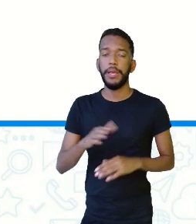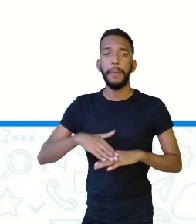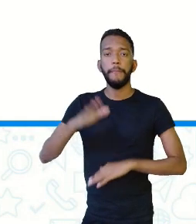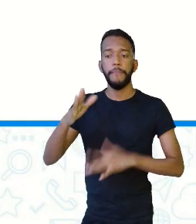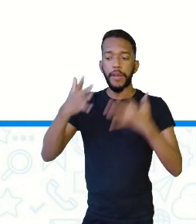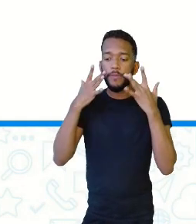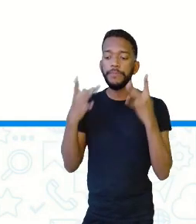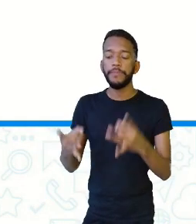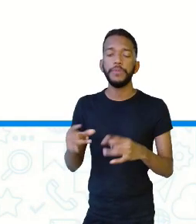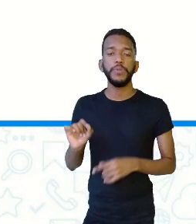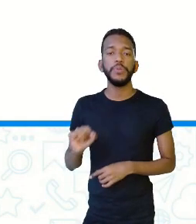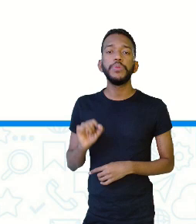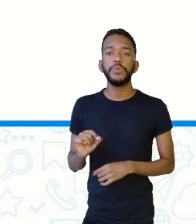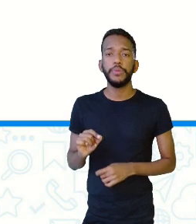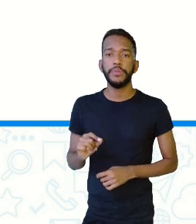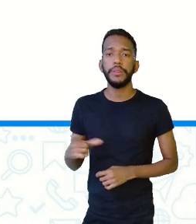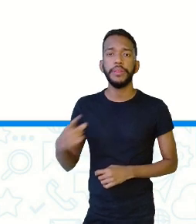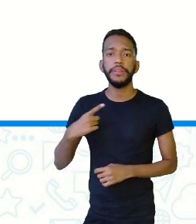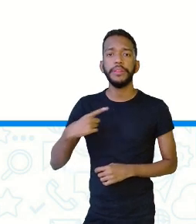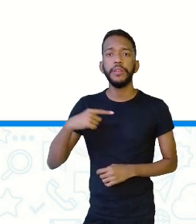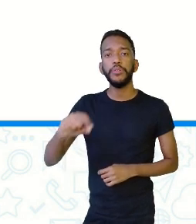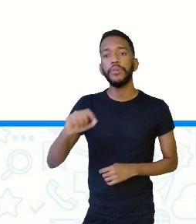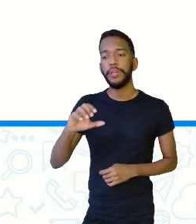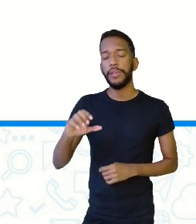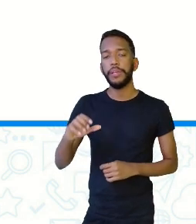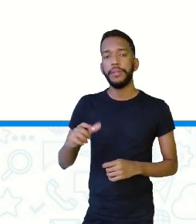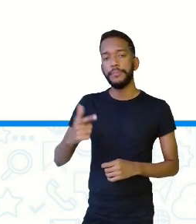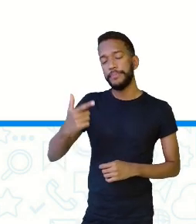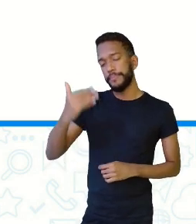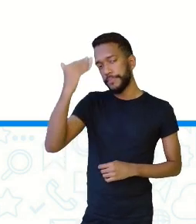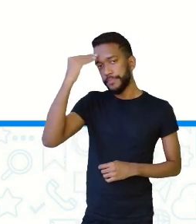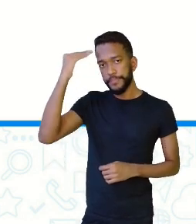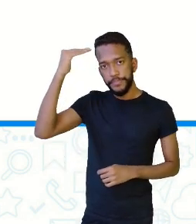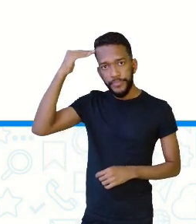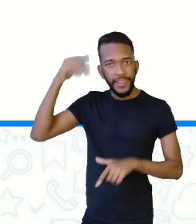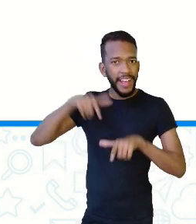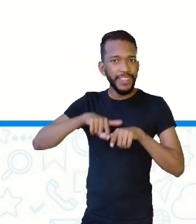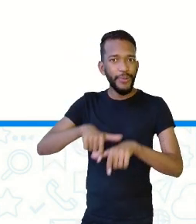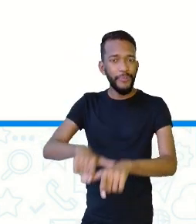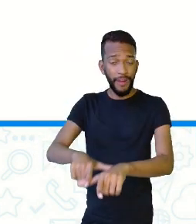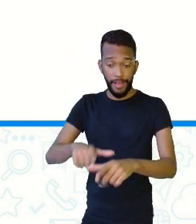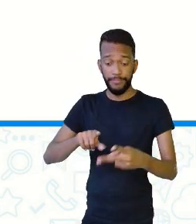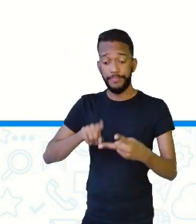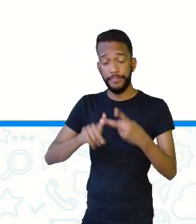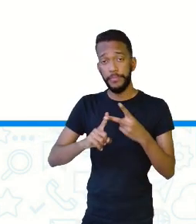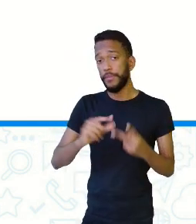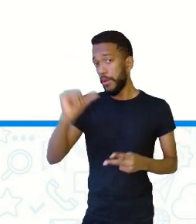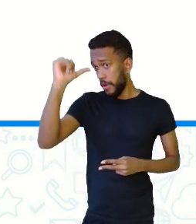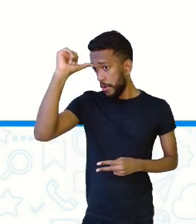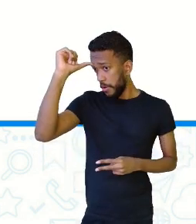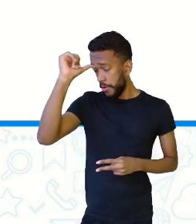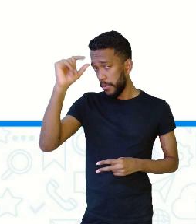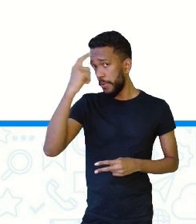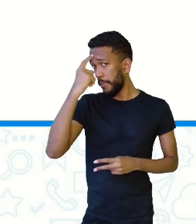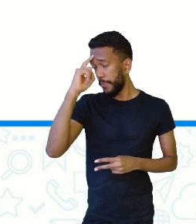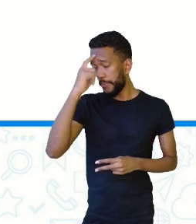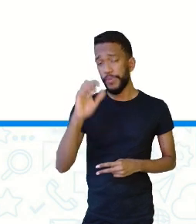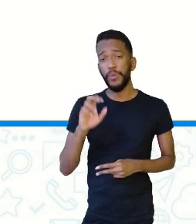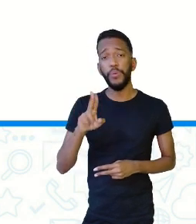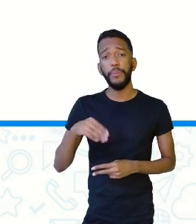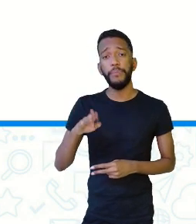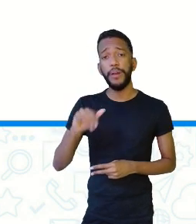se destacam são o candomblé e a umbanda. Além dessas, outras religiões também